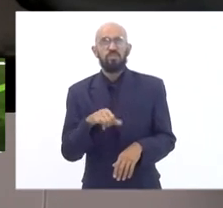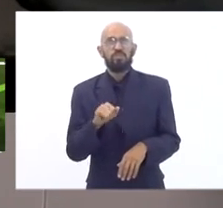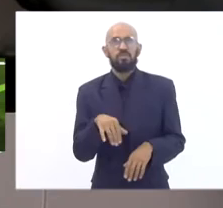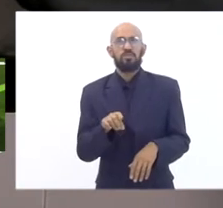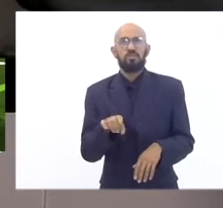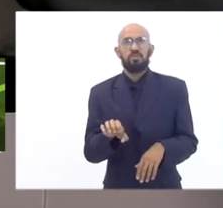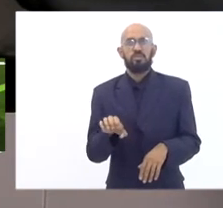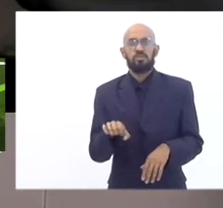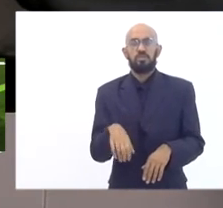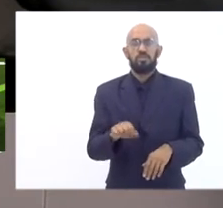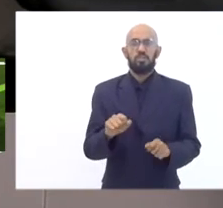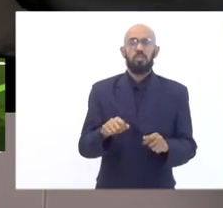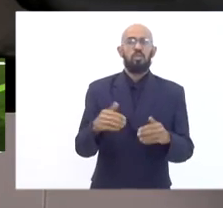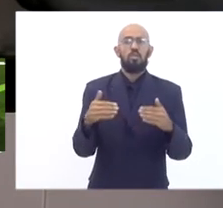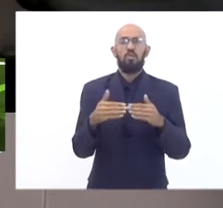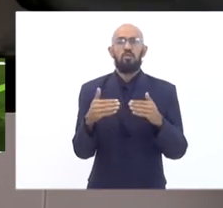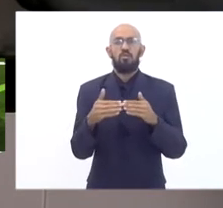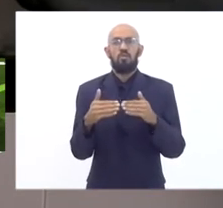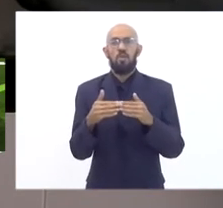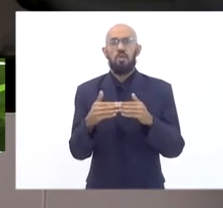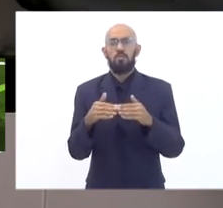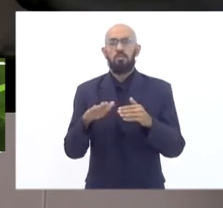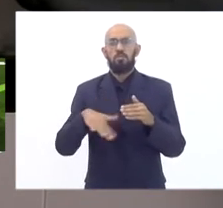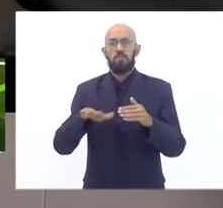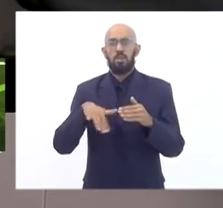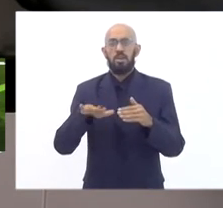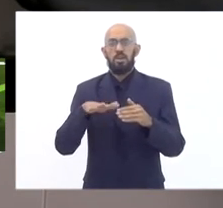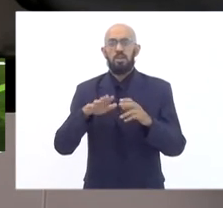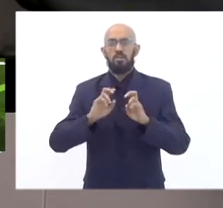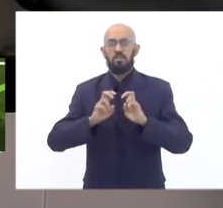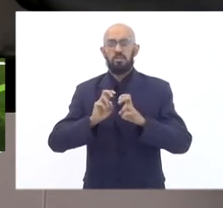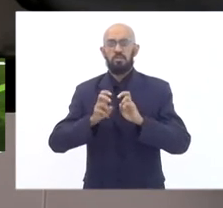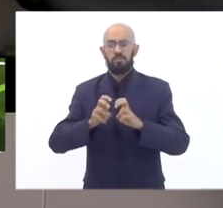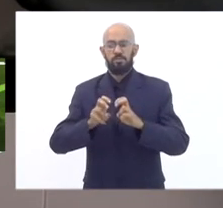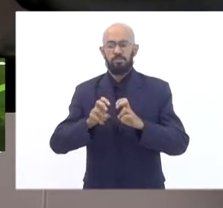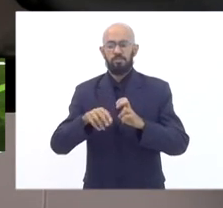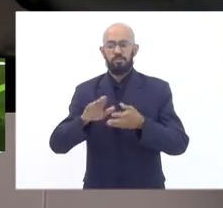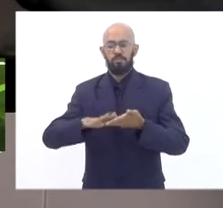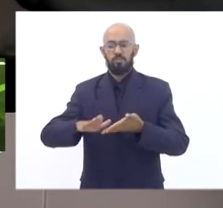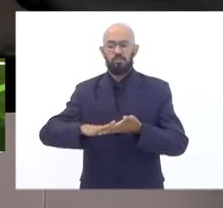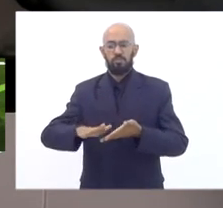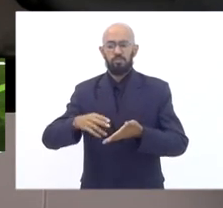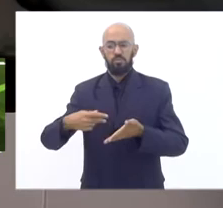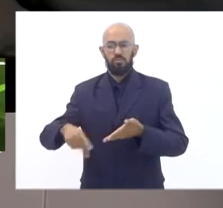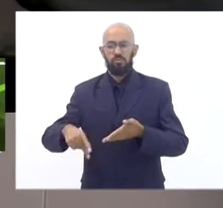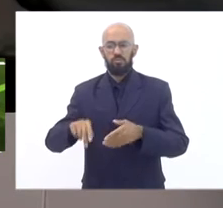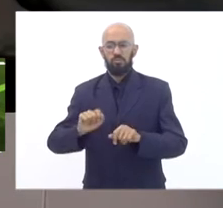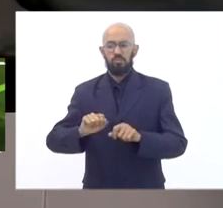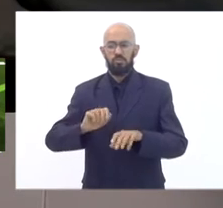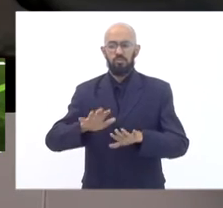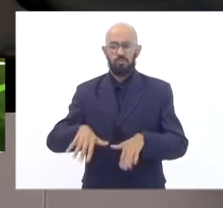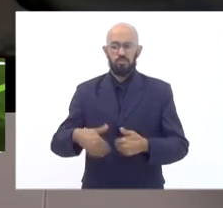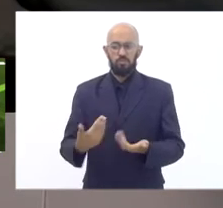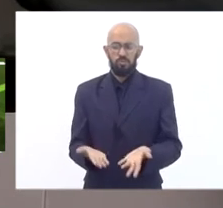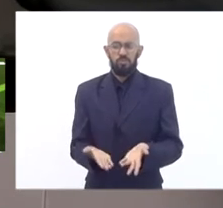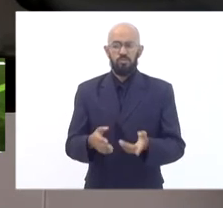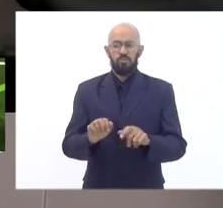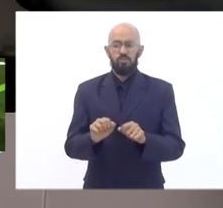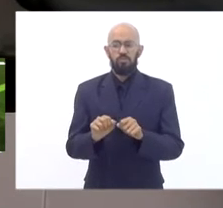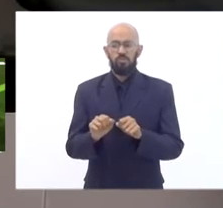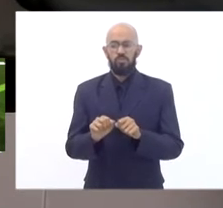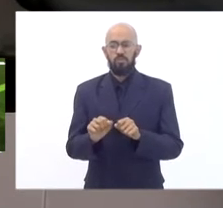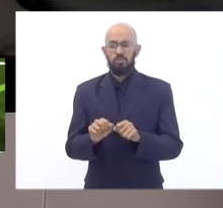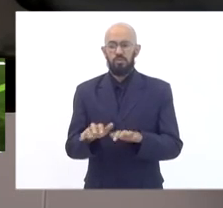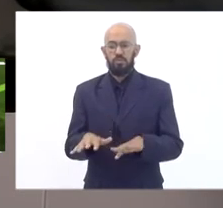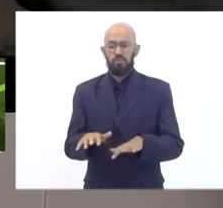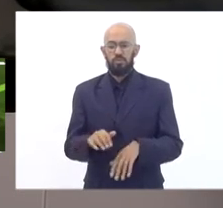condizente com o mercado de transporte ferroviário, né, que os custos deles fossem, então, compatíveis com o novo índice.